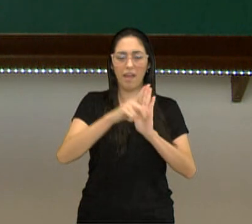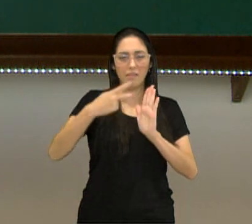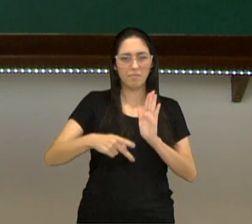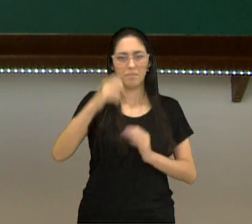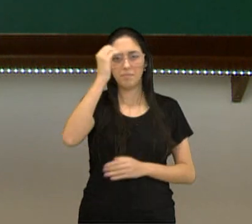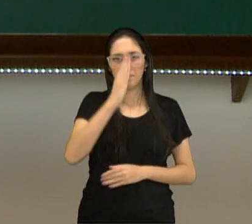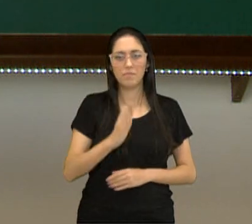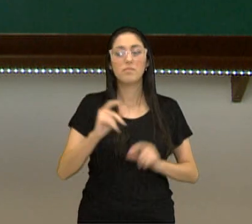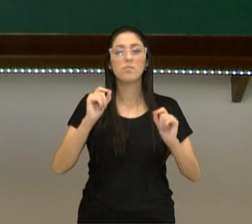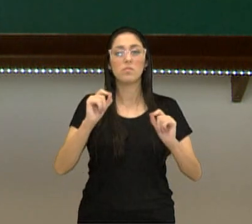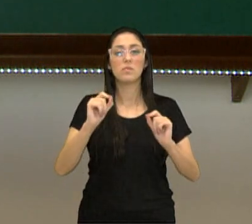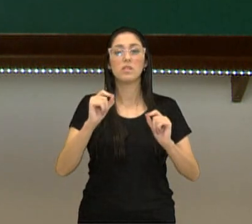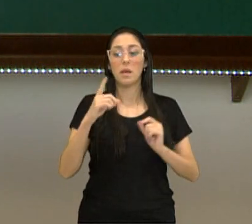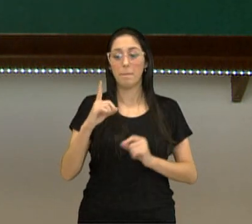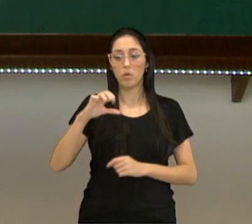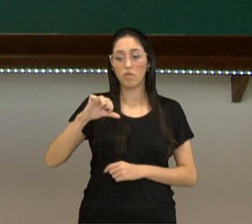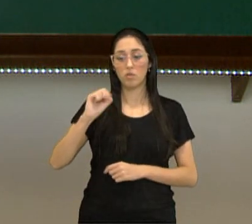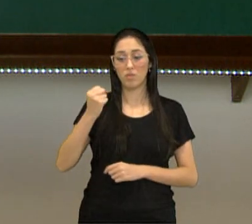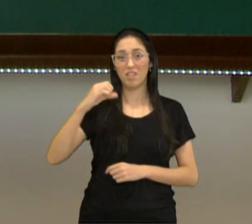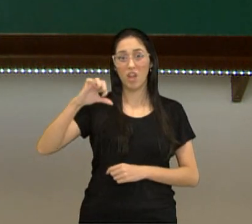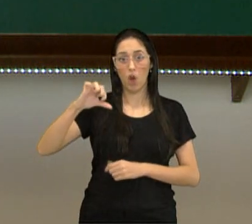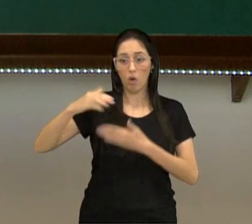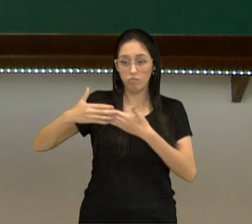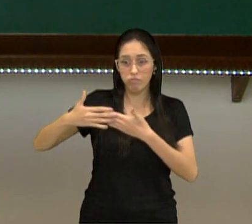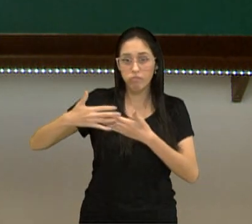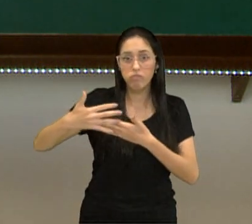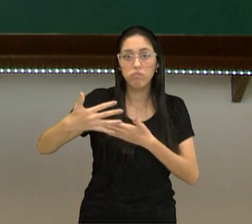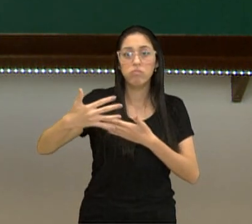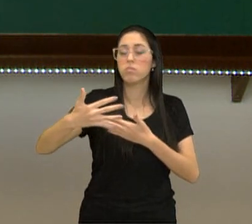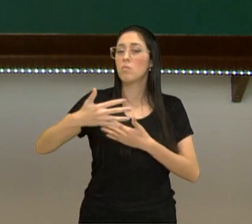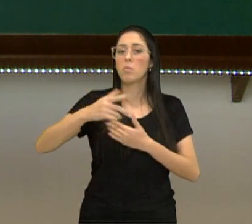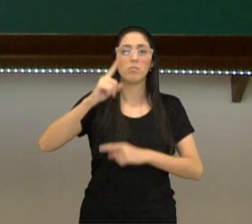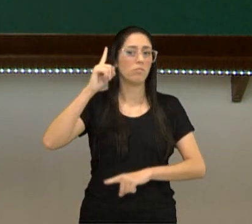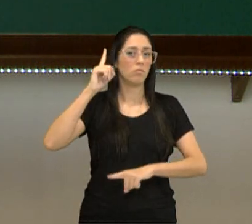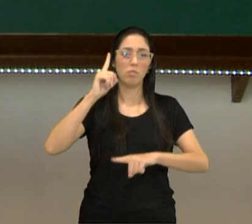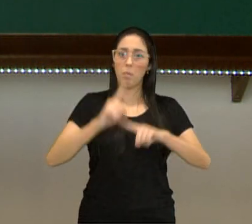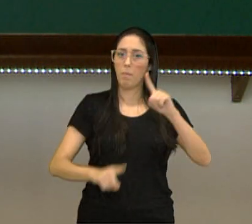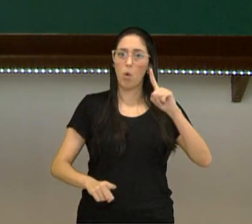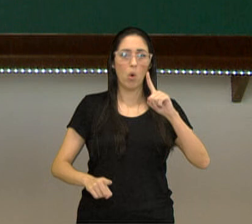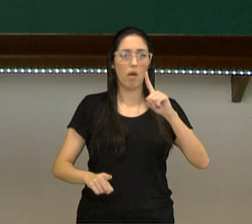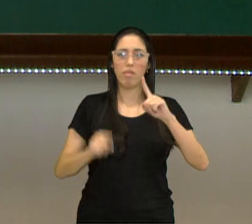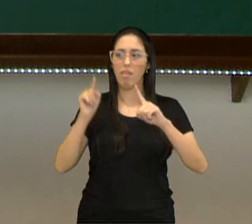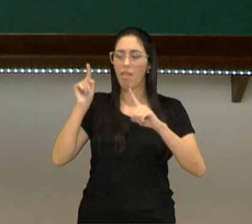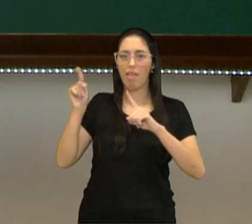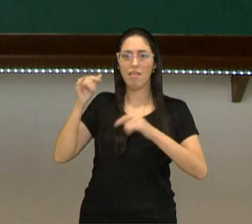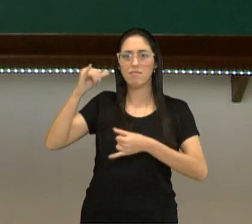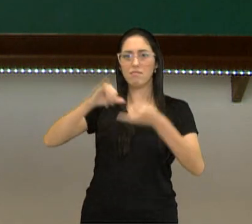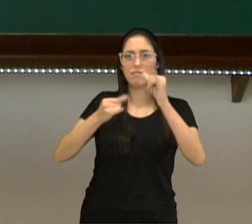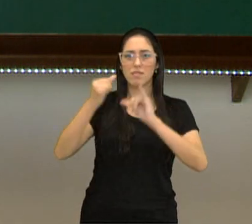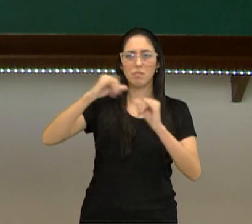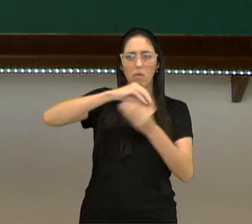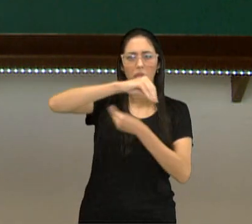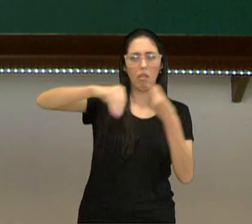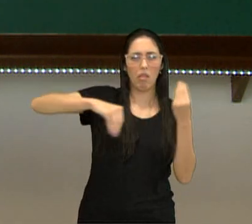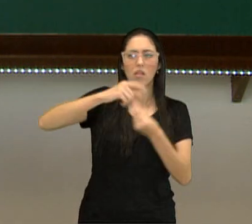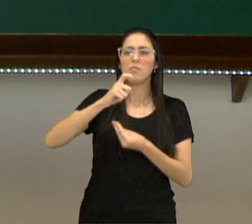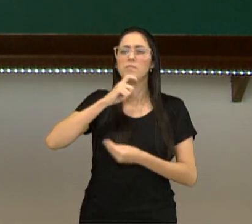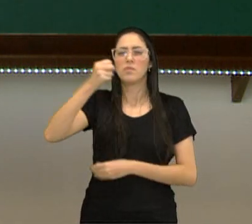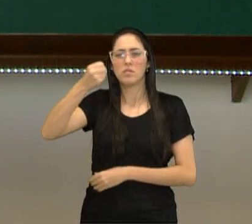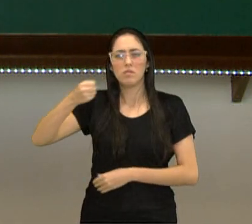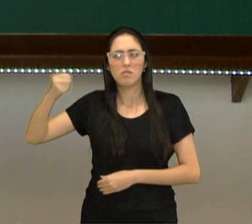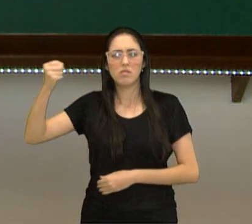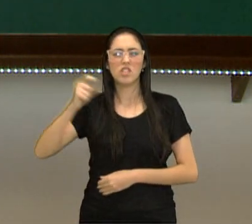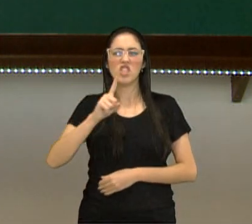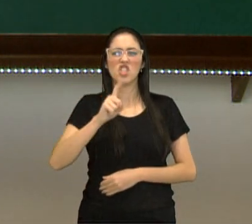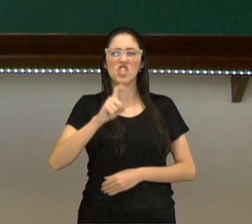de 1989 não seria mais permitido este componente químico em refrigeradores e também nos